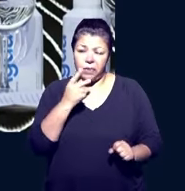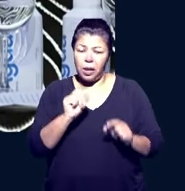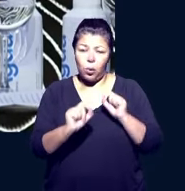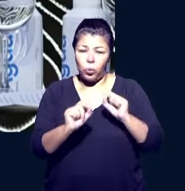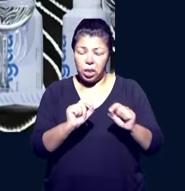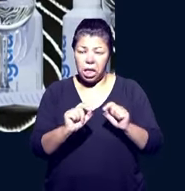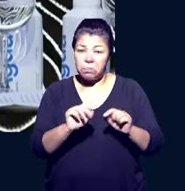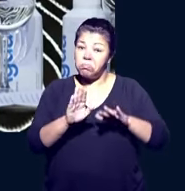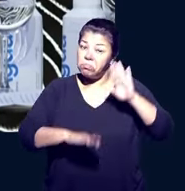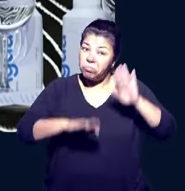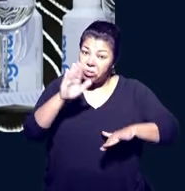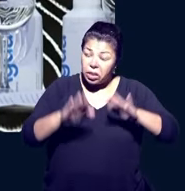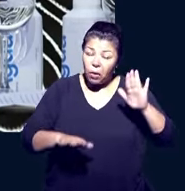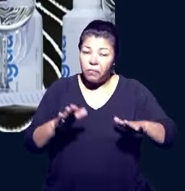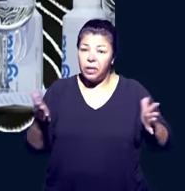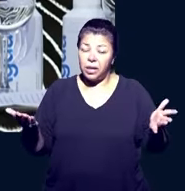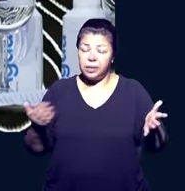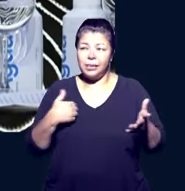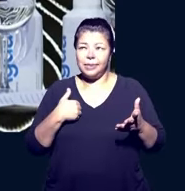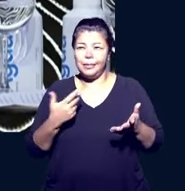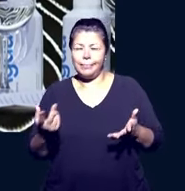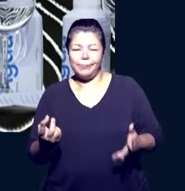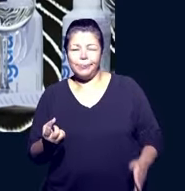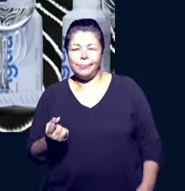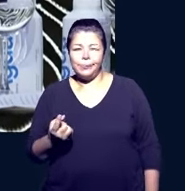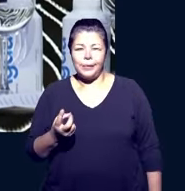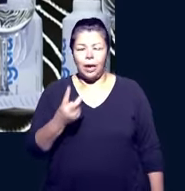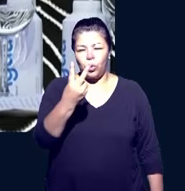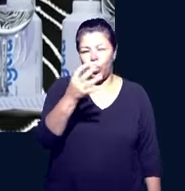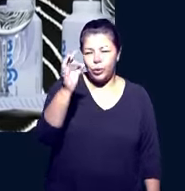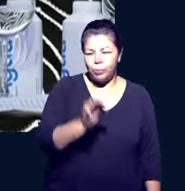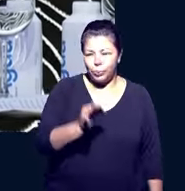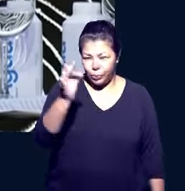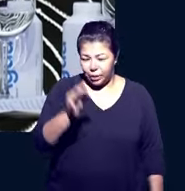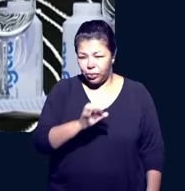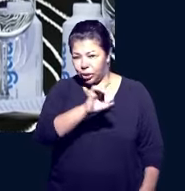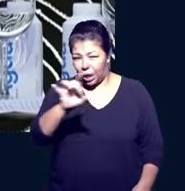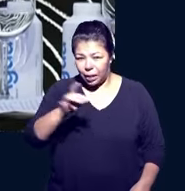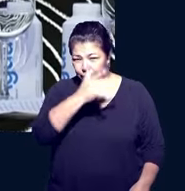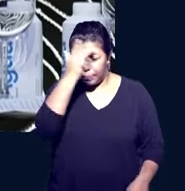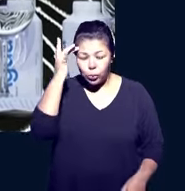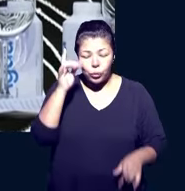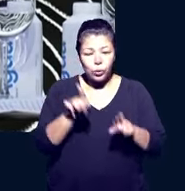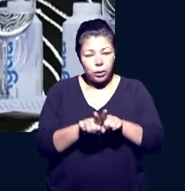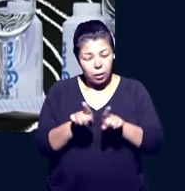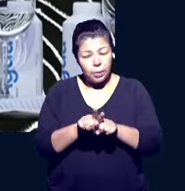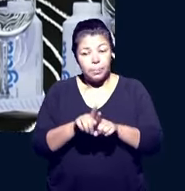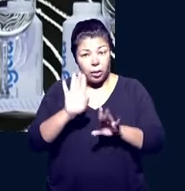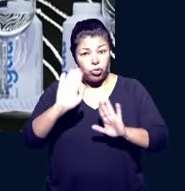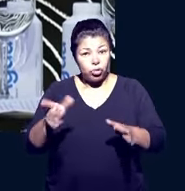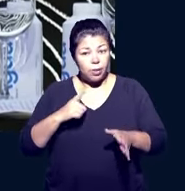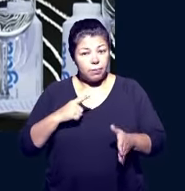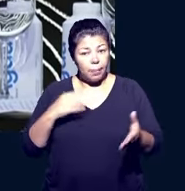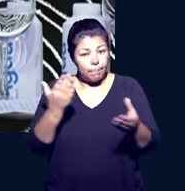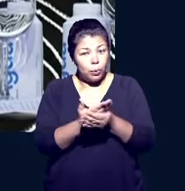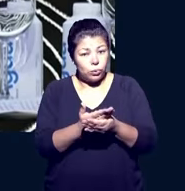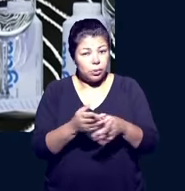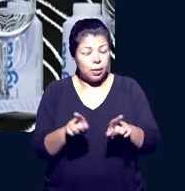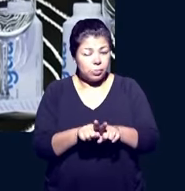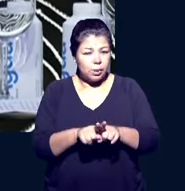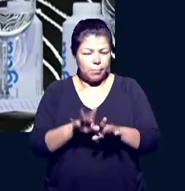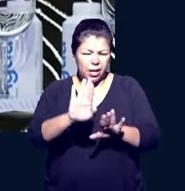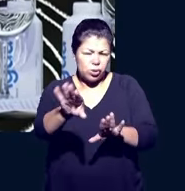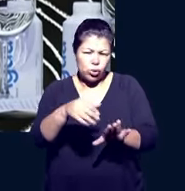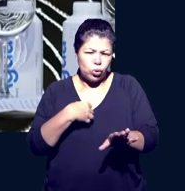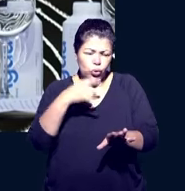juízo no Brasil não é exatamente assim porque você tem os repeat players mas mesmo assim a judicialização no Brasil quantitativa foge de